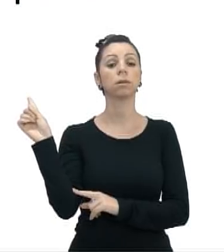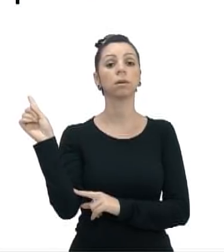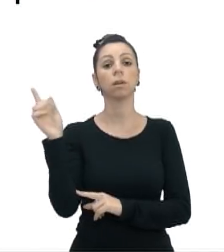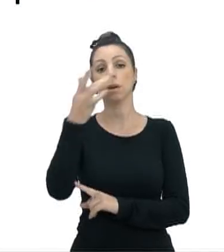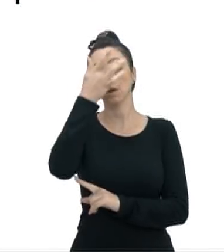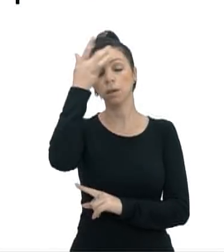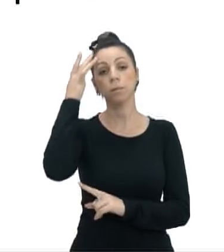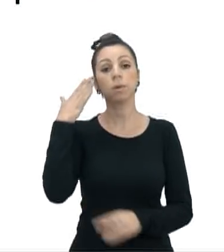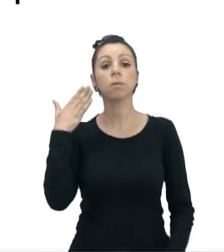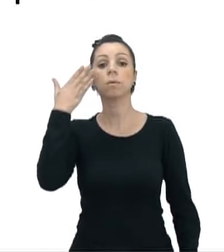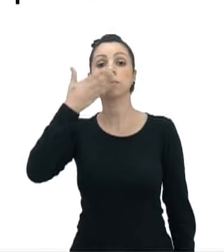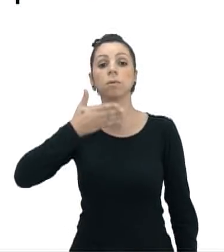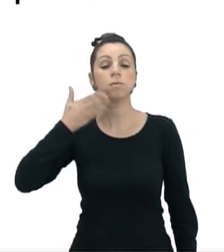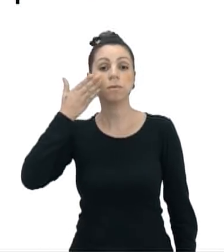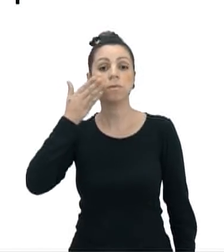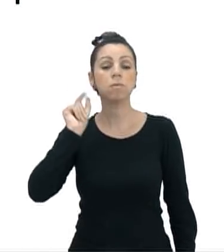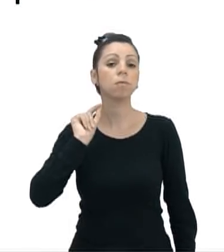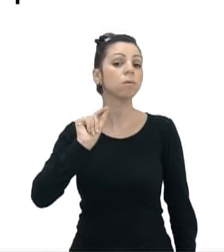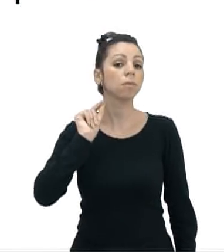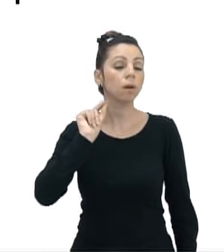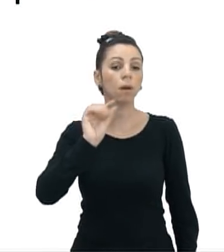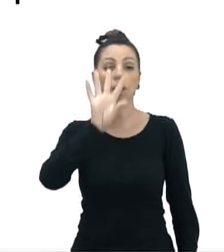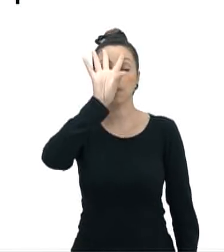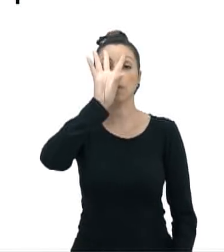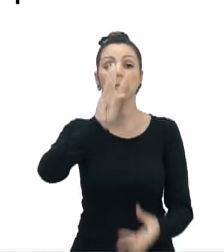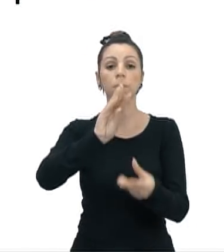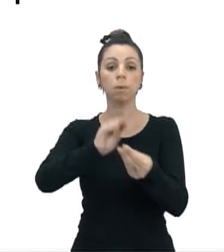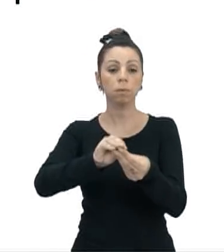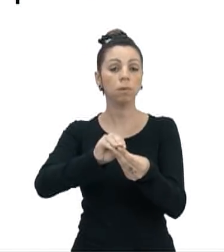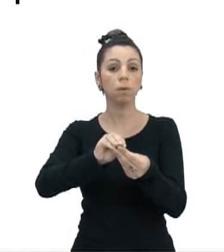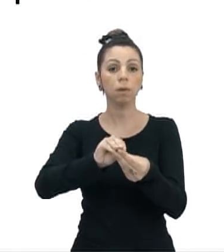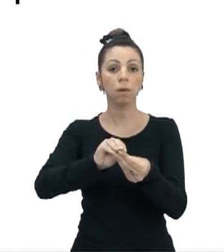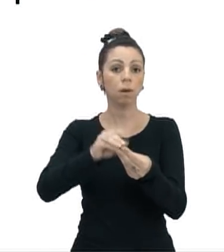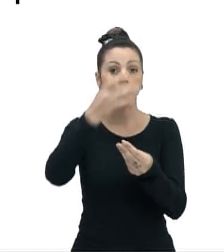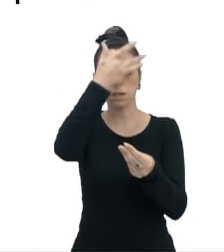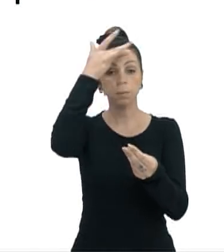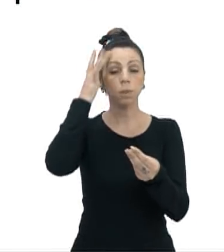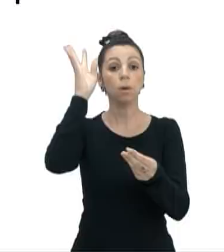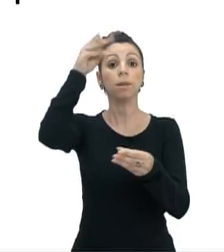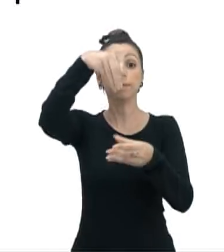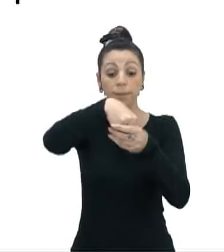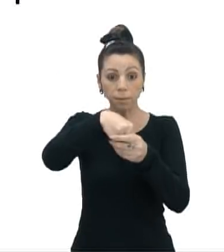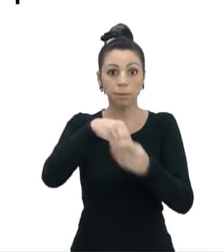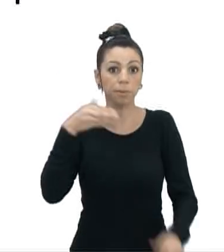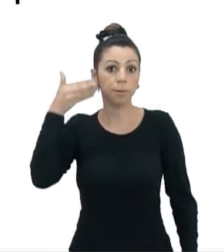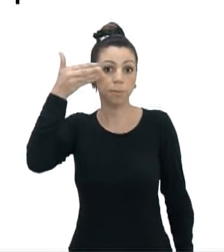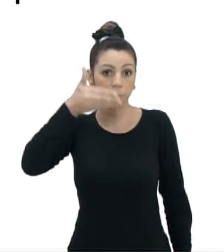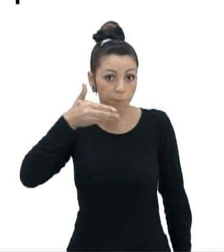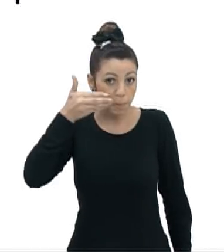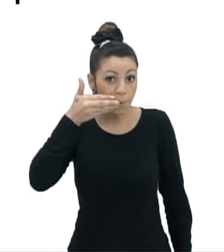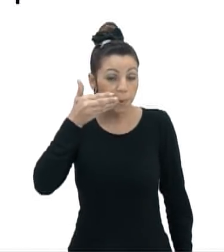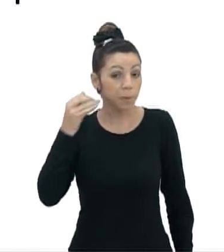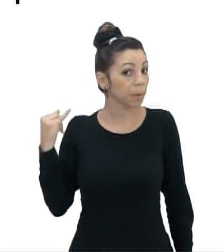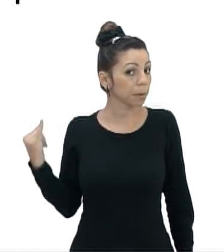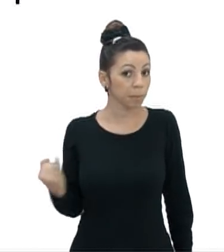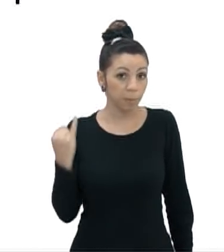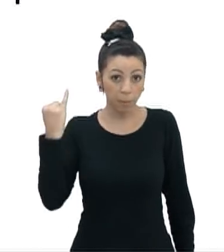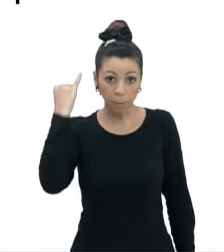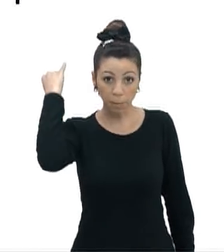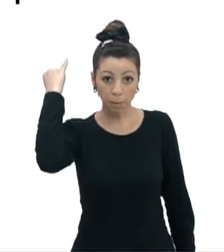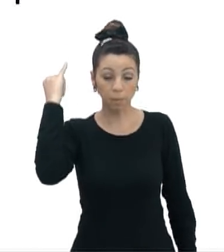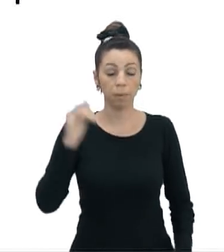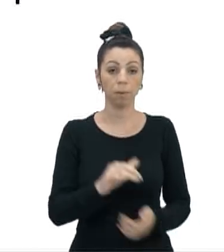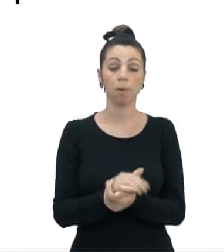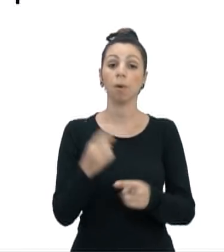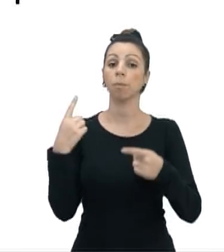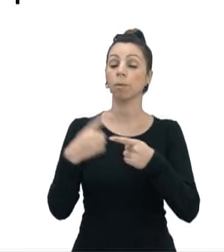Então, entender o que são as pessoas do discurso é muito importante, pessoal. Não só para essa aula de pronomes, mas para entender